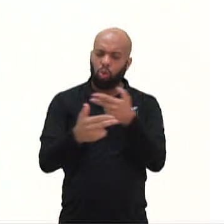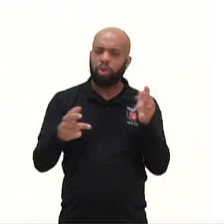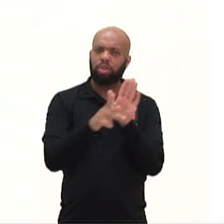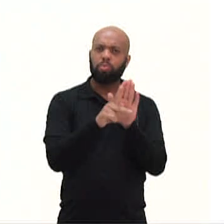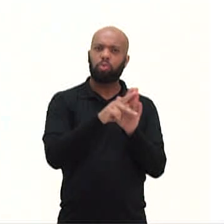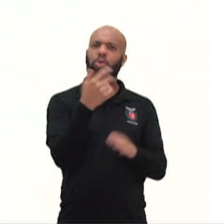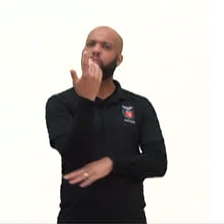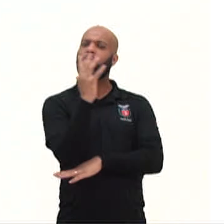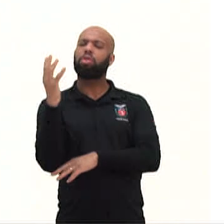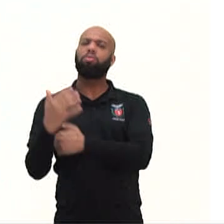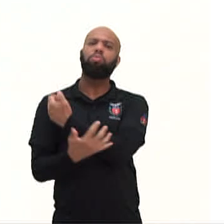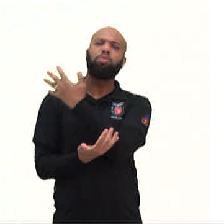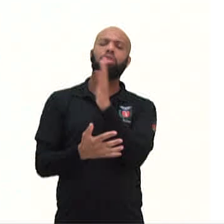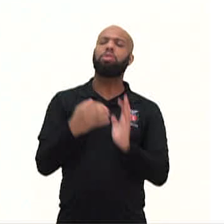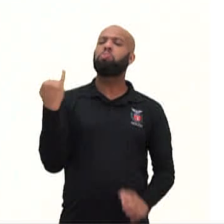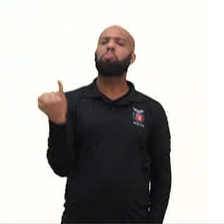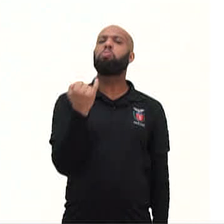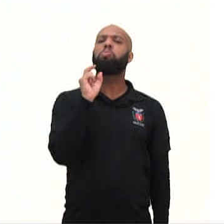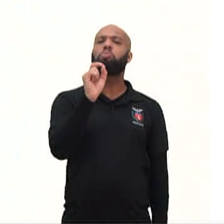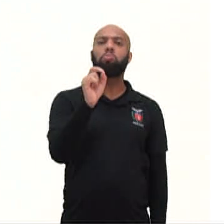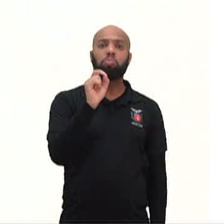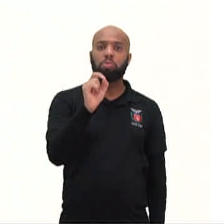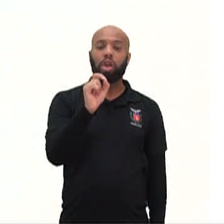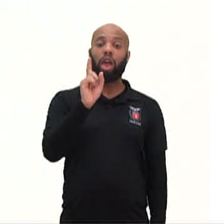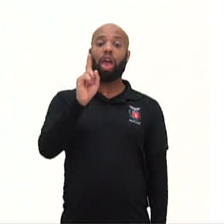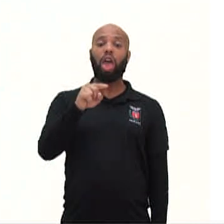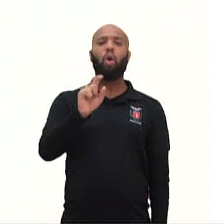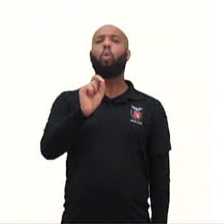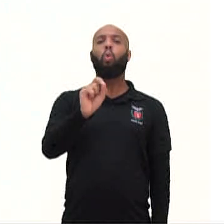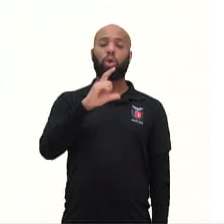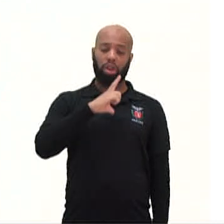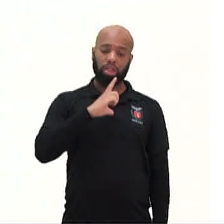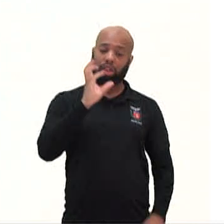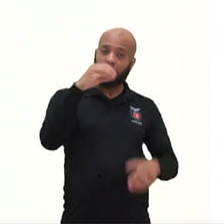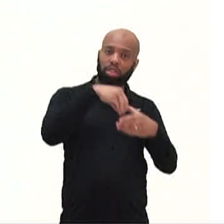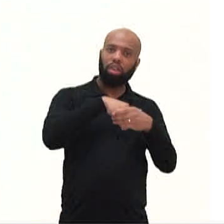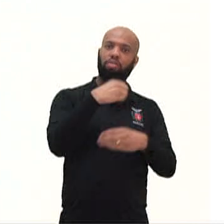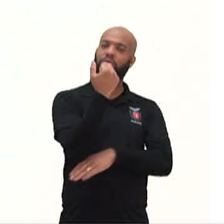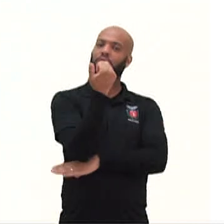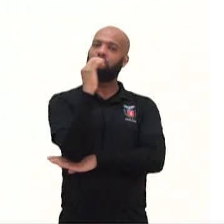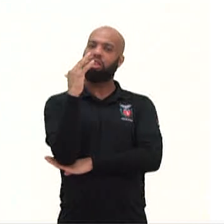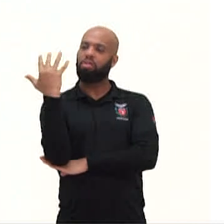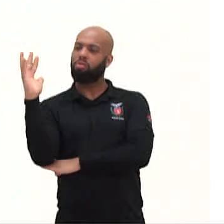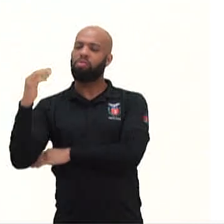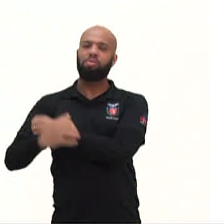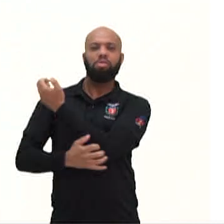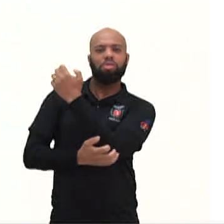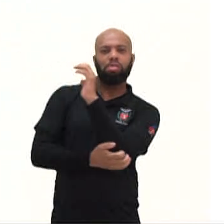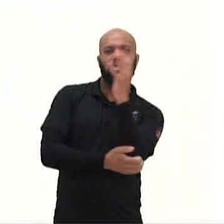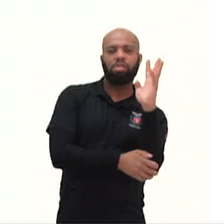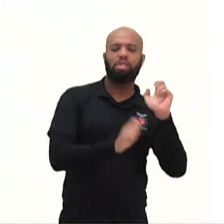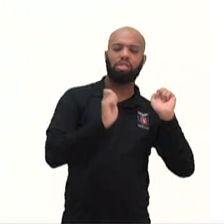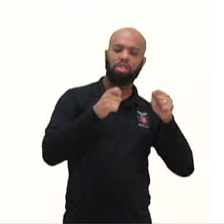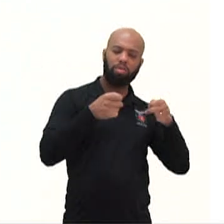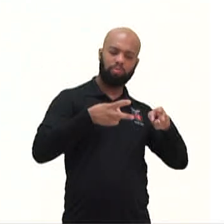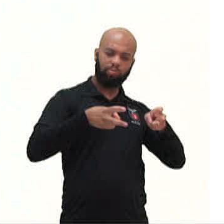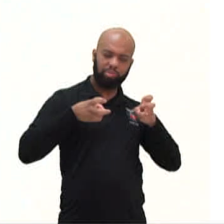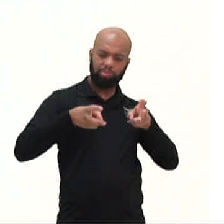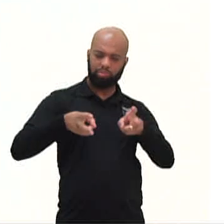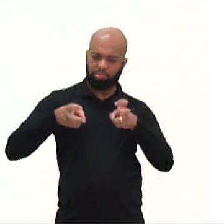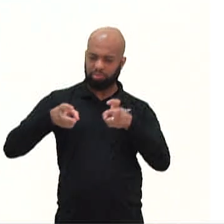que são os recursos naturais. São os recursos disponíveis na natureza, né? Que nós podemos extraí-los, nós